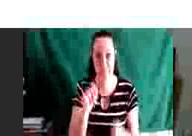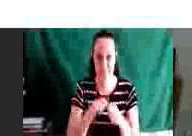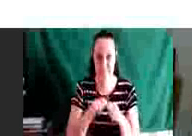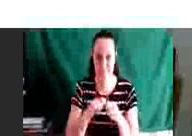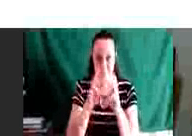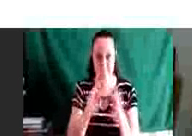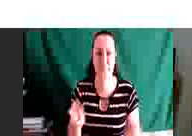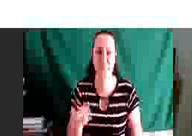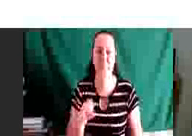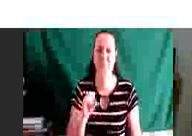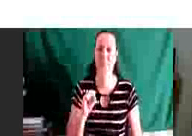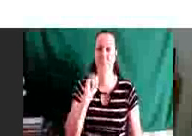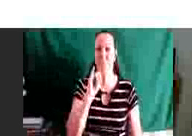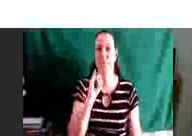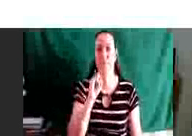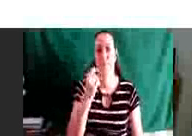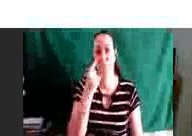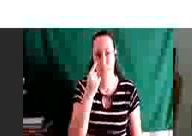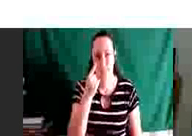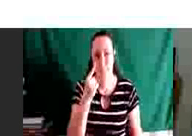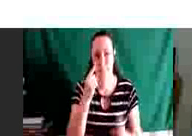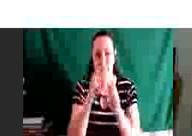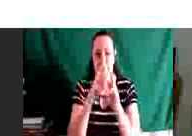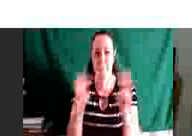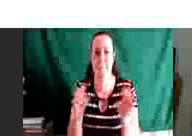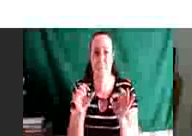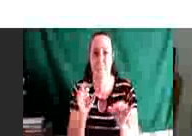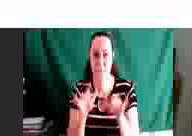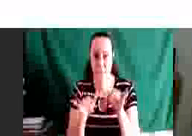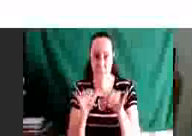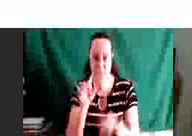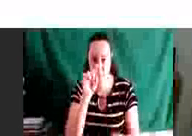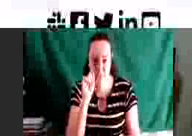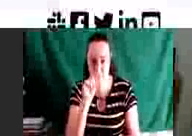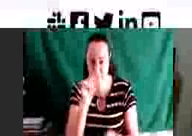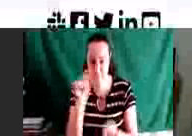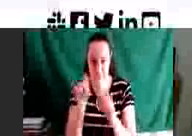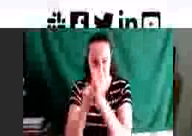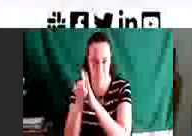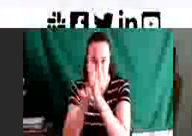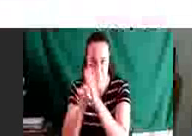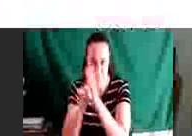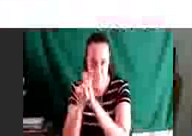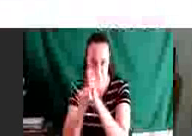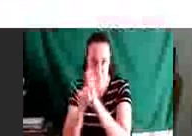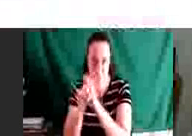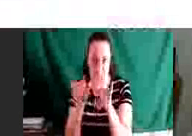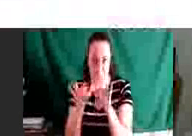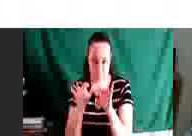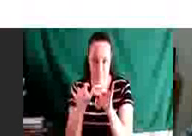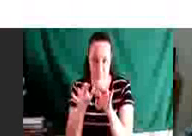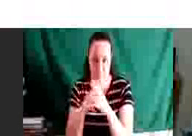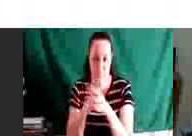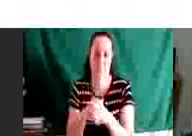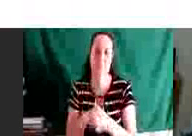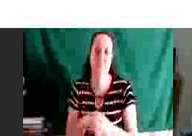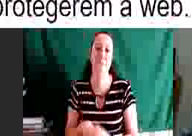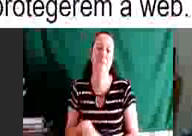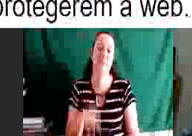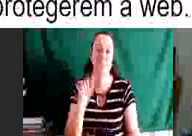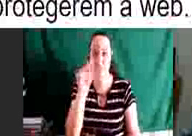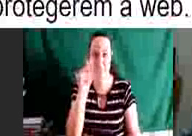Risks, né? Riscos de segurança, principais riscos os 10 principais riscos de segurança para aplicações